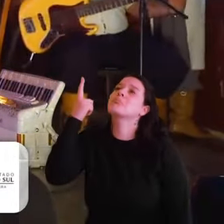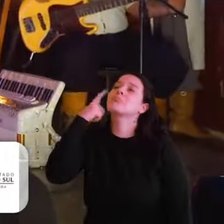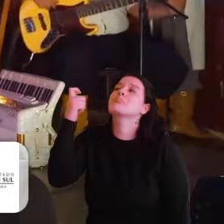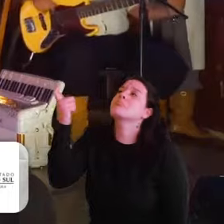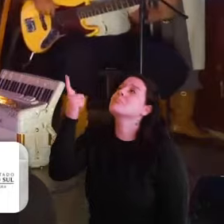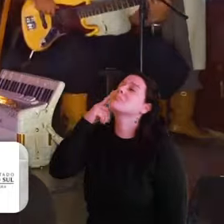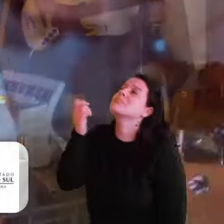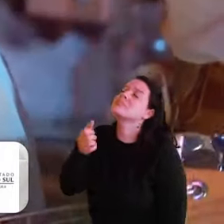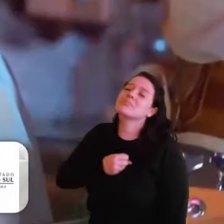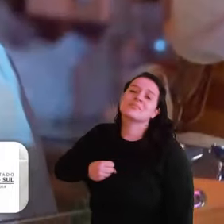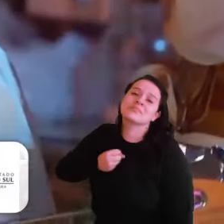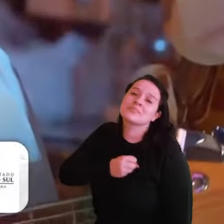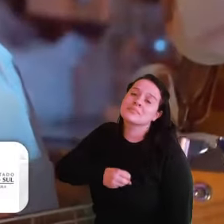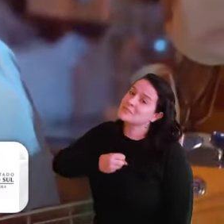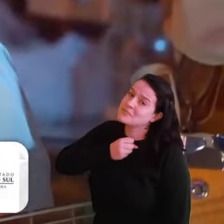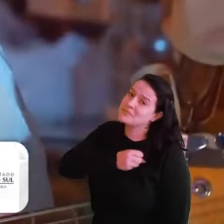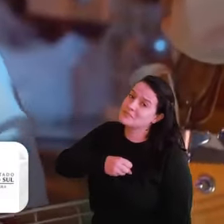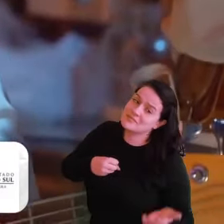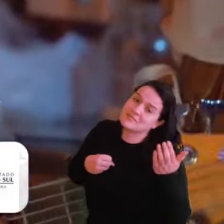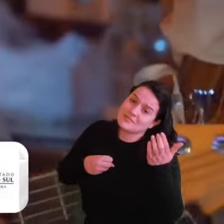saudade. Vaneninha,